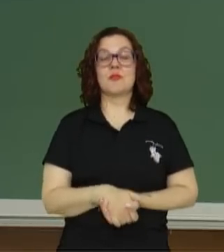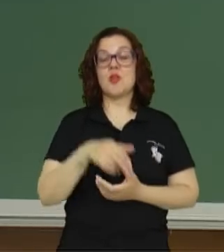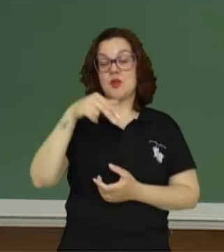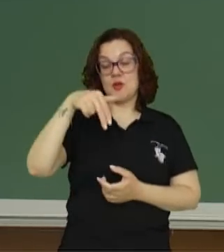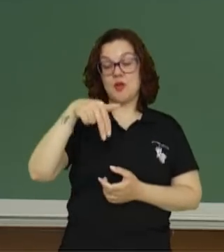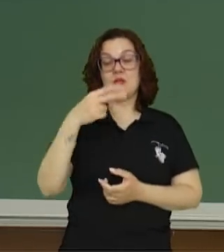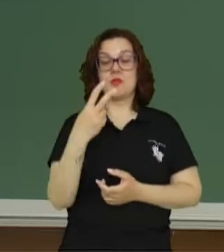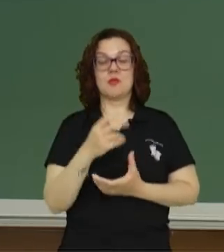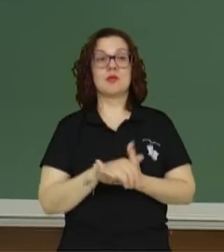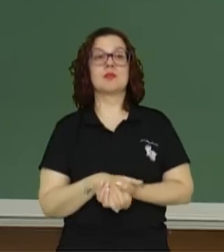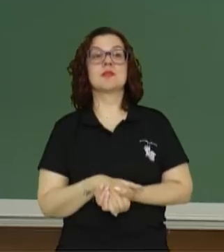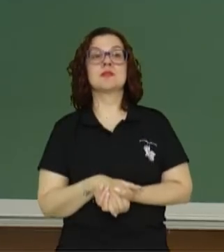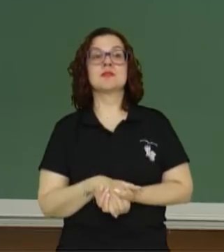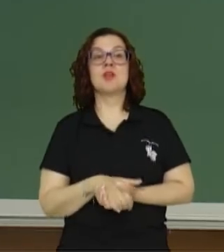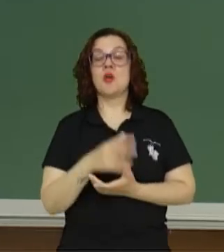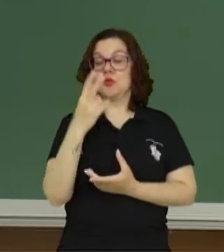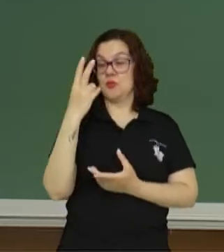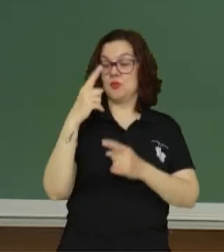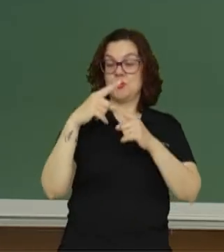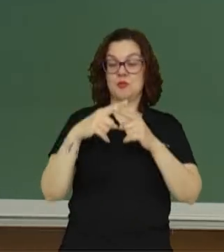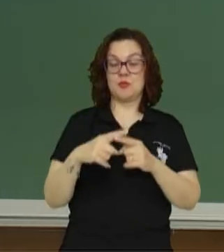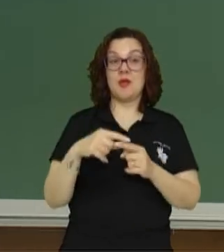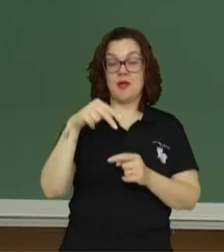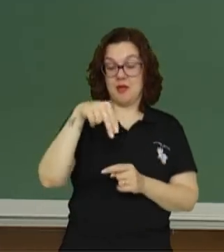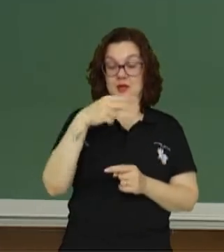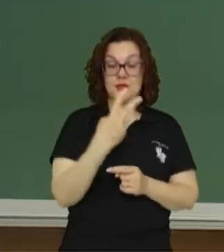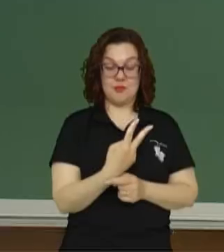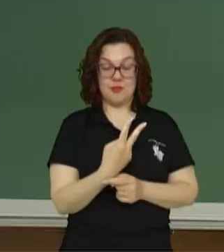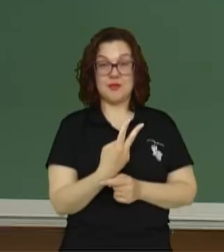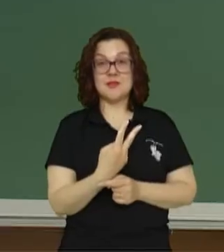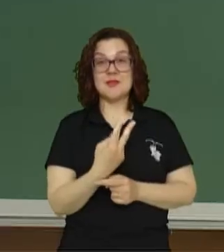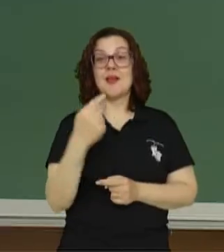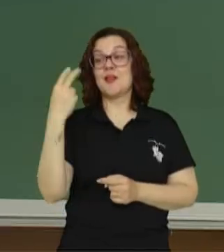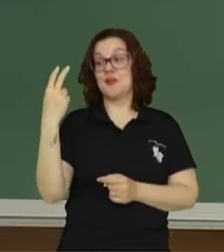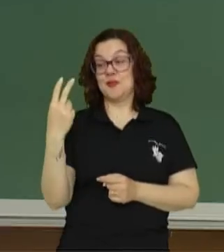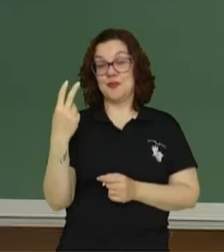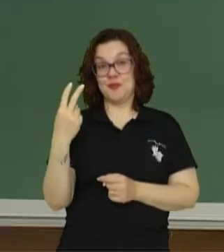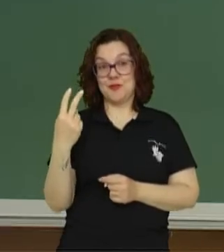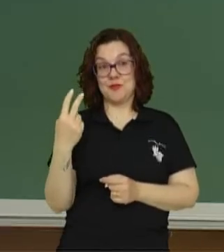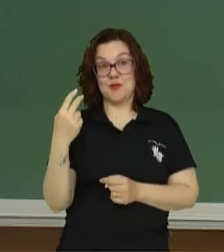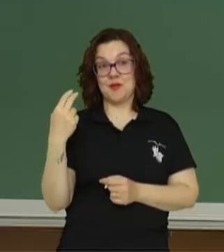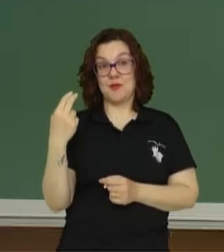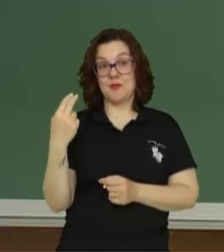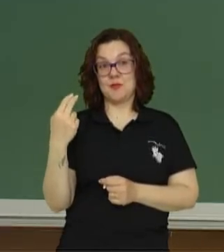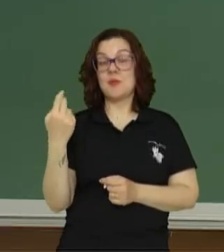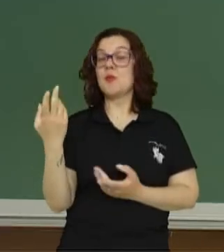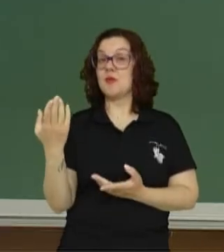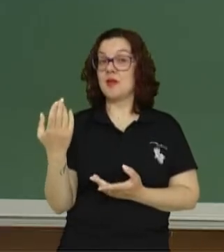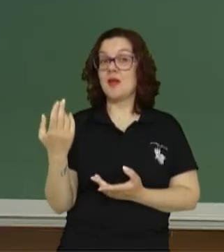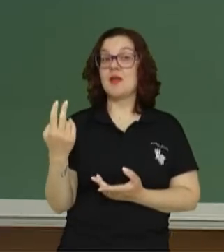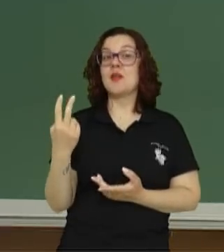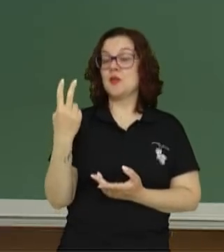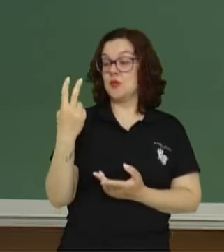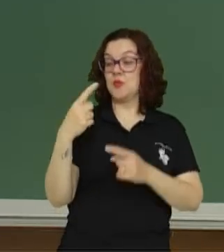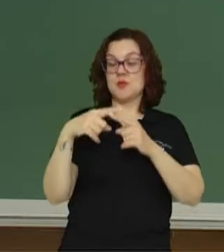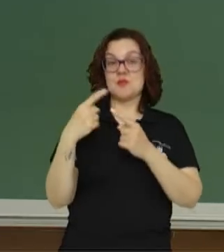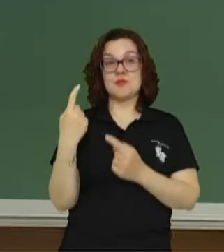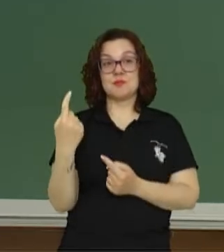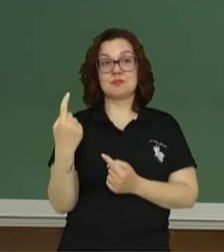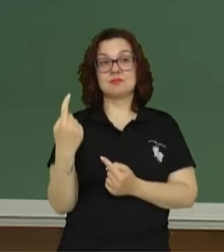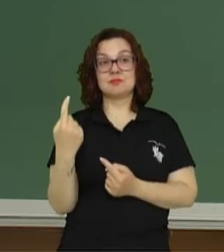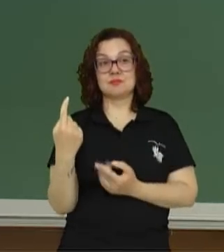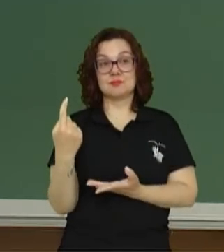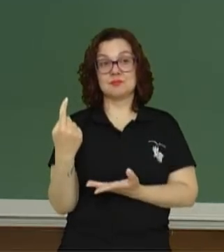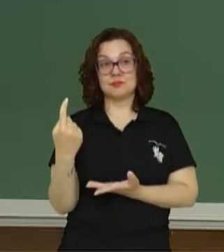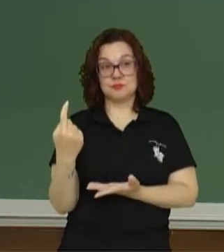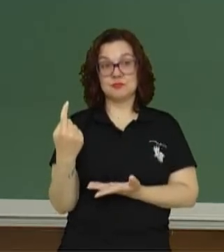E para o meu N2, como é que vai ficar? N2 igual a o meu segundo número, 1 no caso,